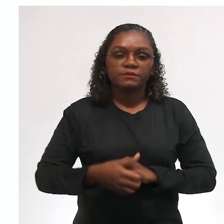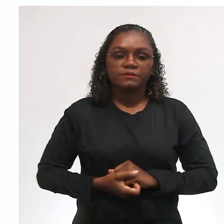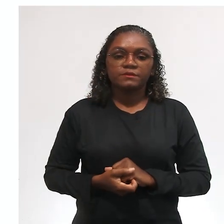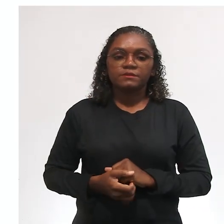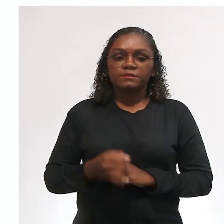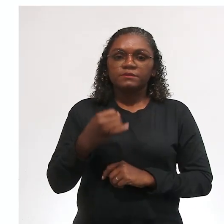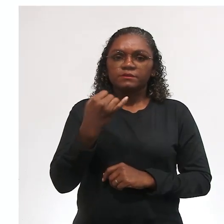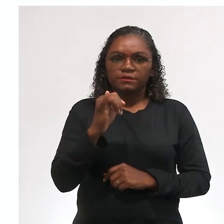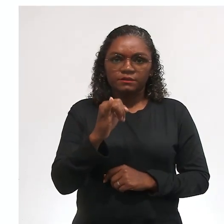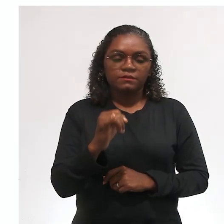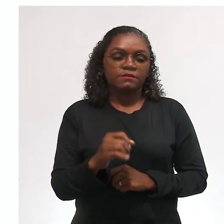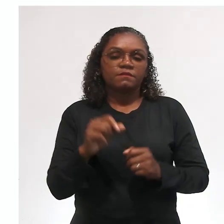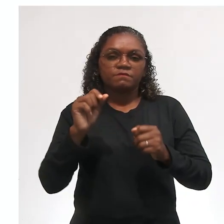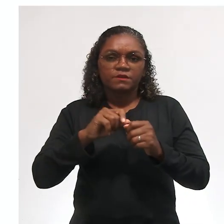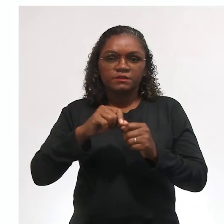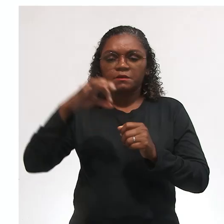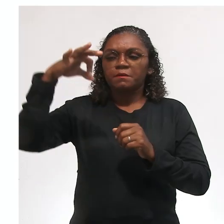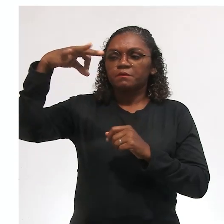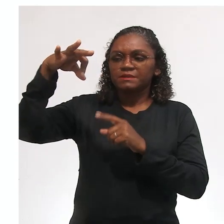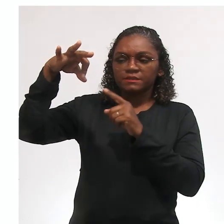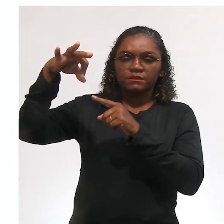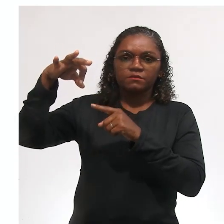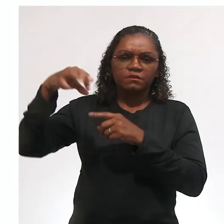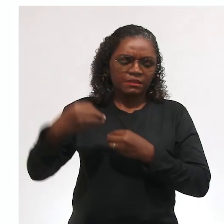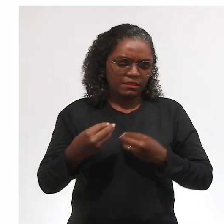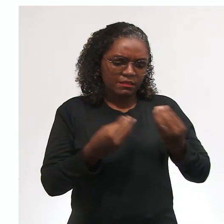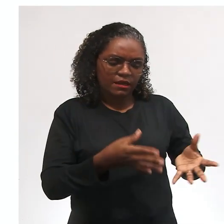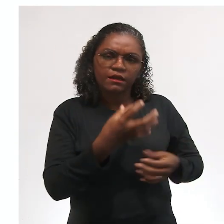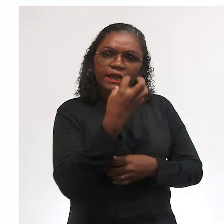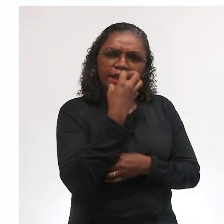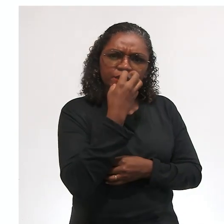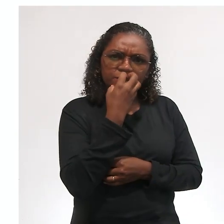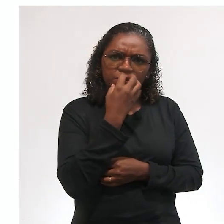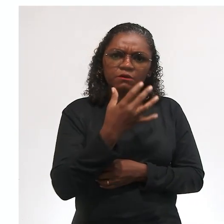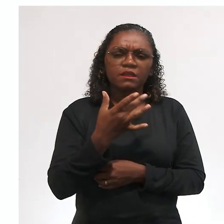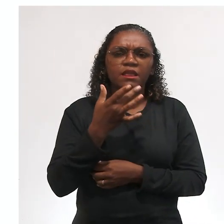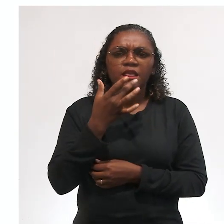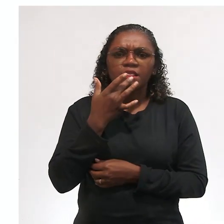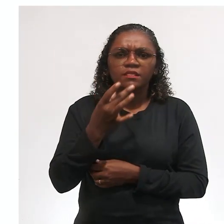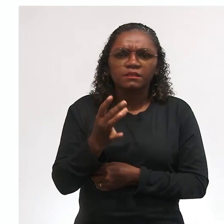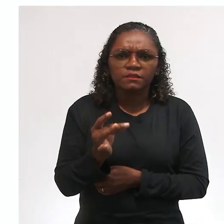resposta. Essa aprendizagem ocorre de forma